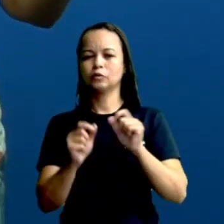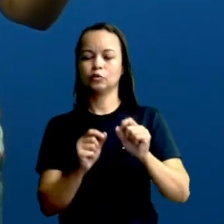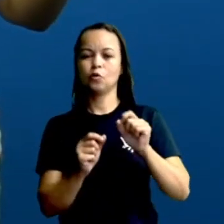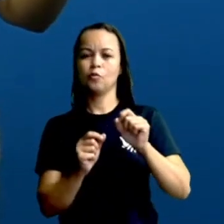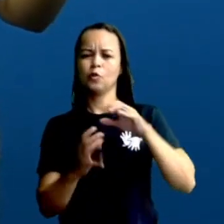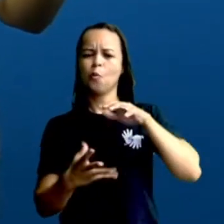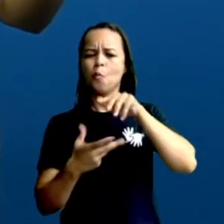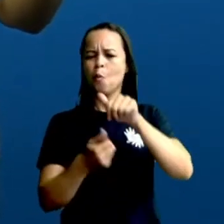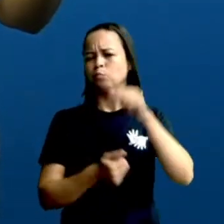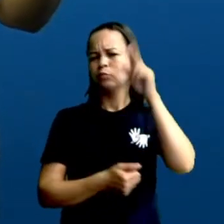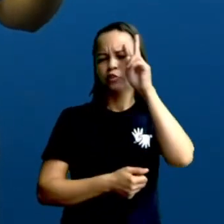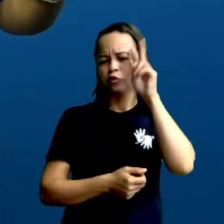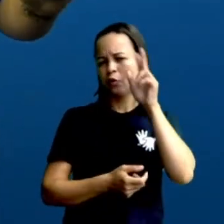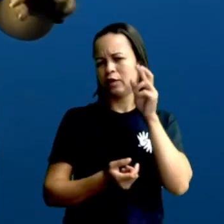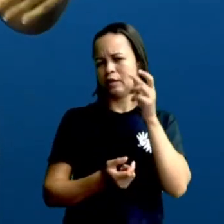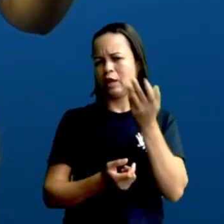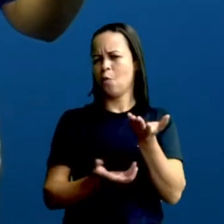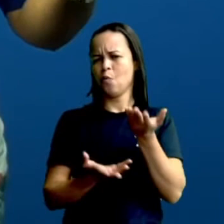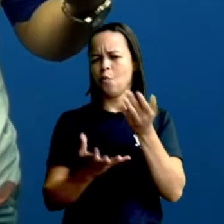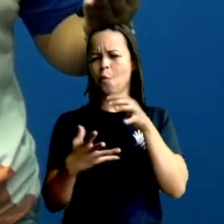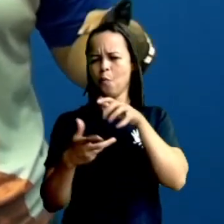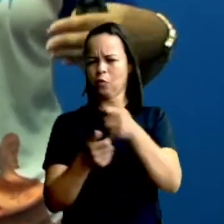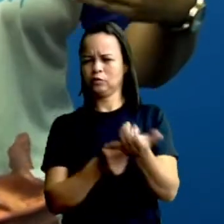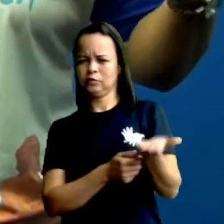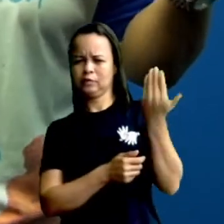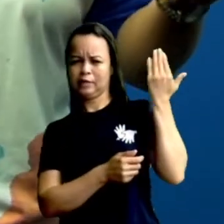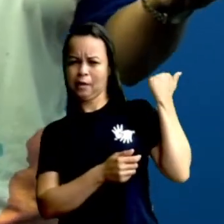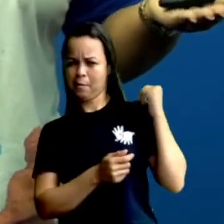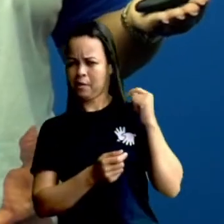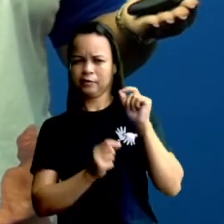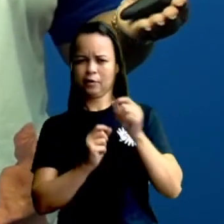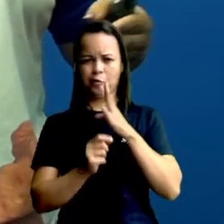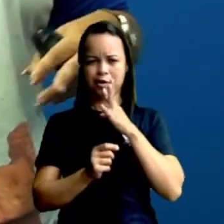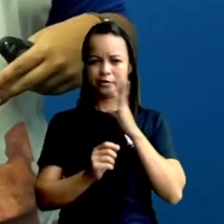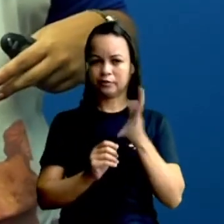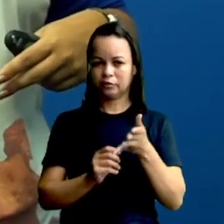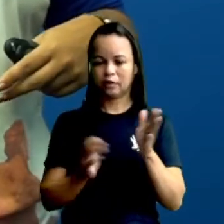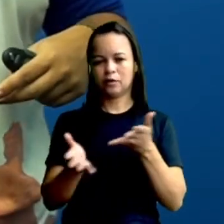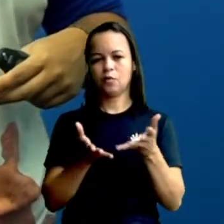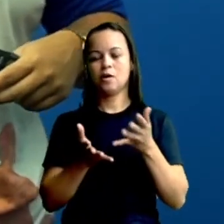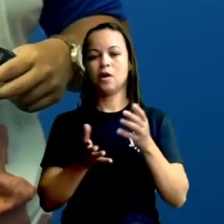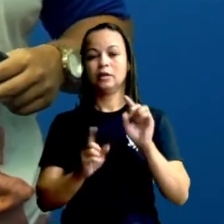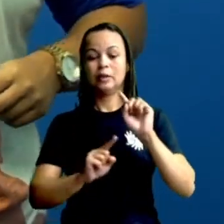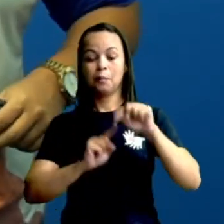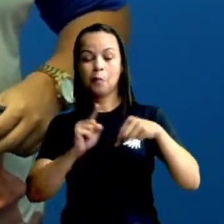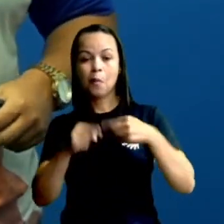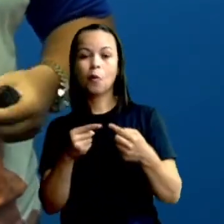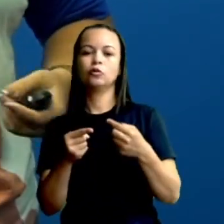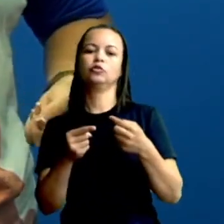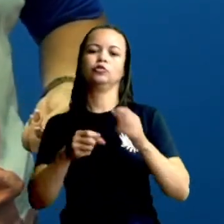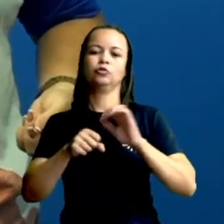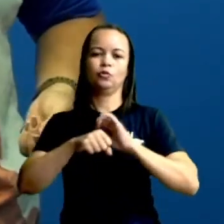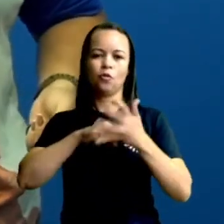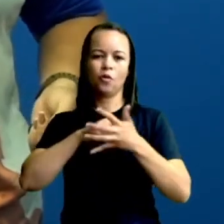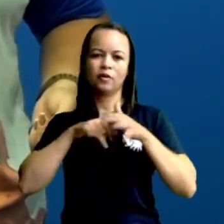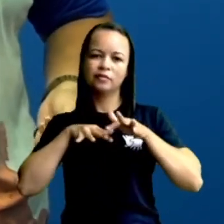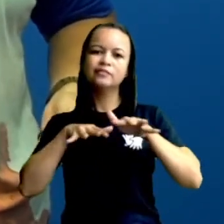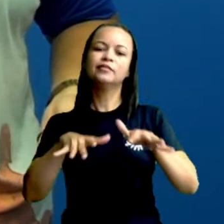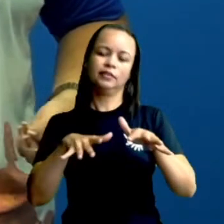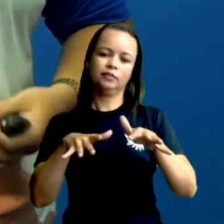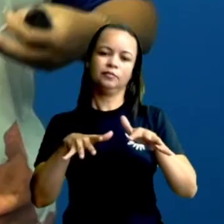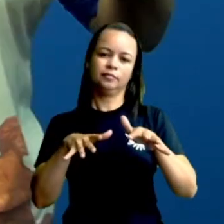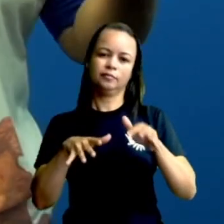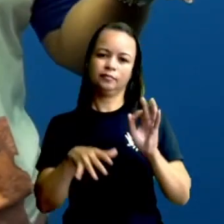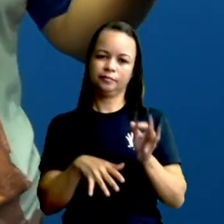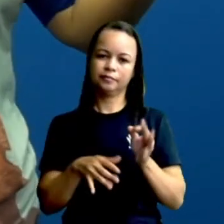história do mundo de antigamente que a gente conhece. A história agora do nosso novo mundo, pós-coronavírus, pós-pandemia,